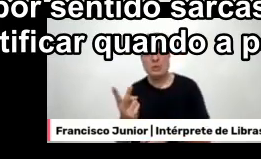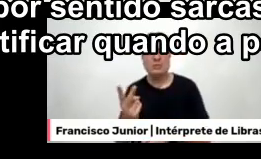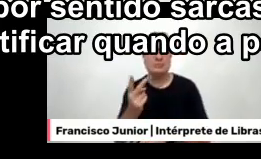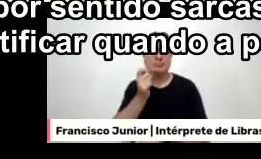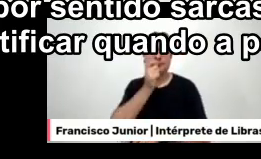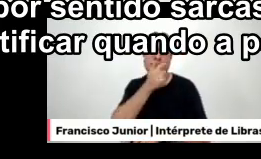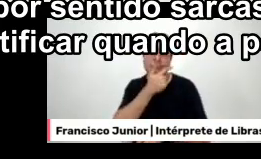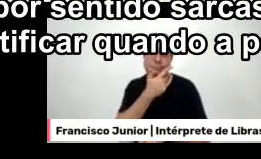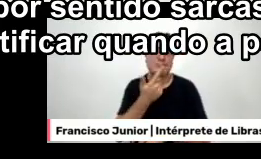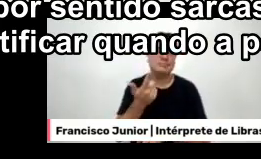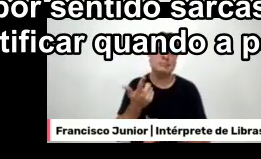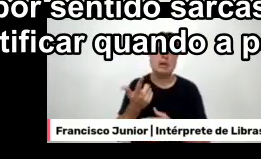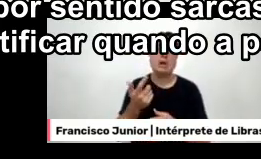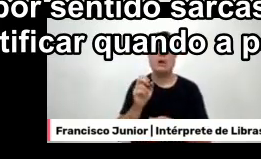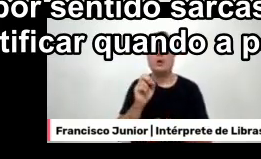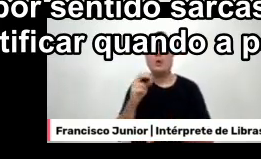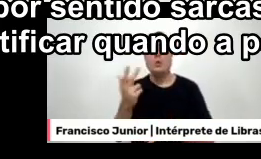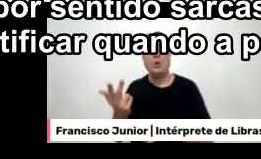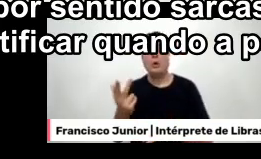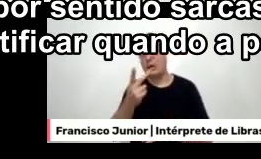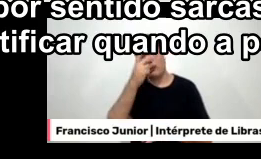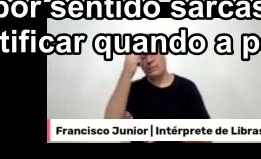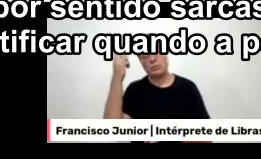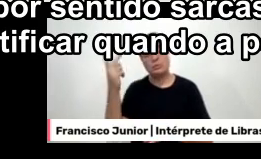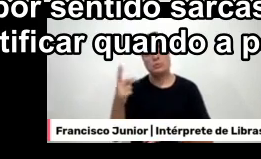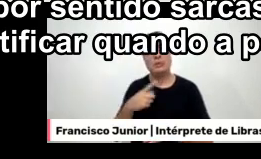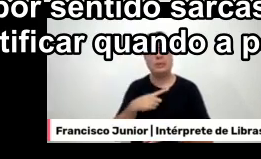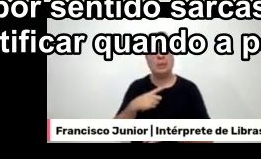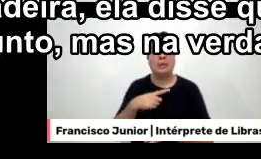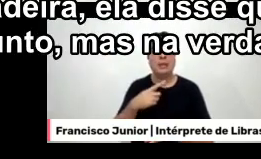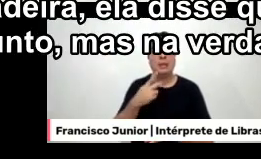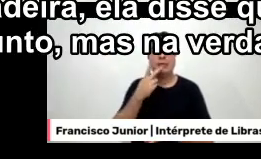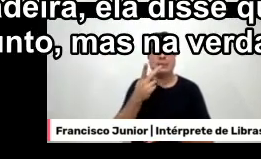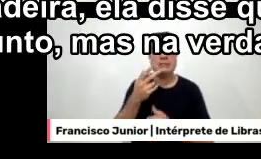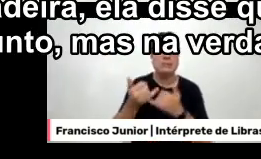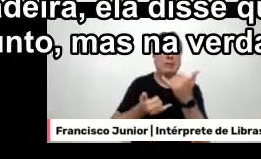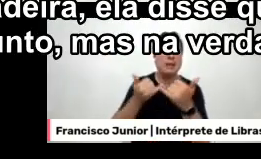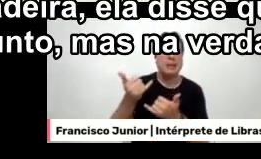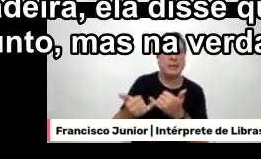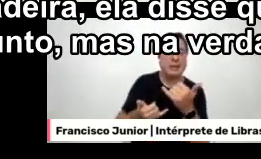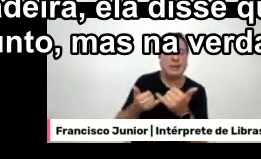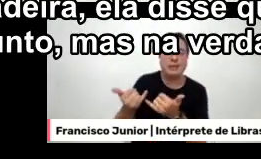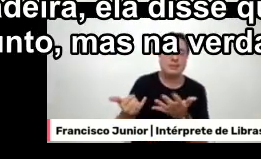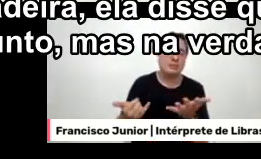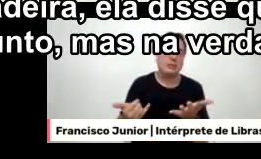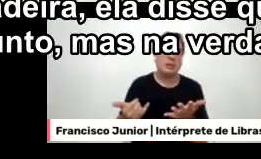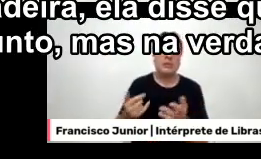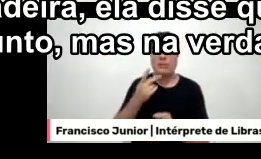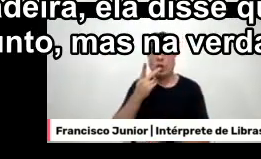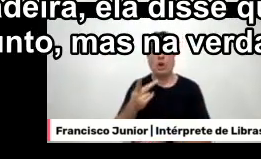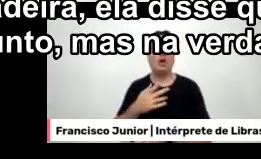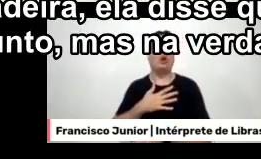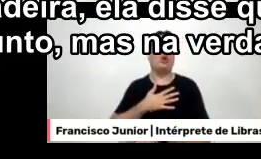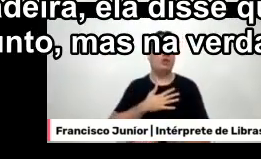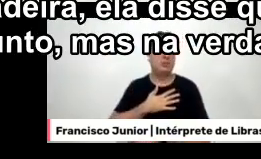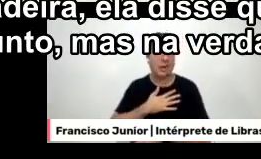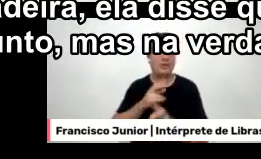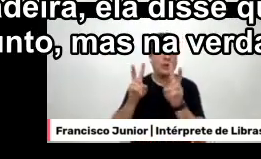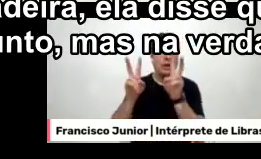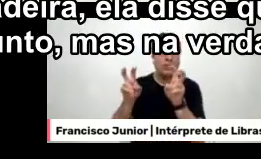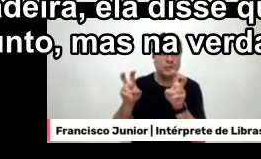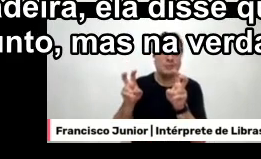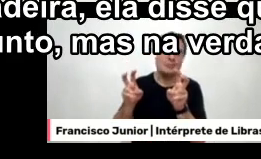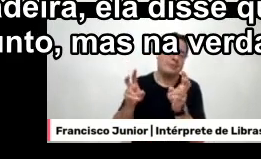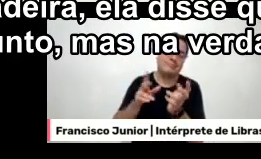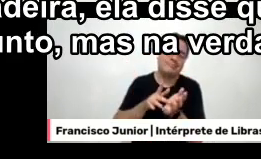sarcasmo, elas não conseguem identificar quando a pessoa está fazendo uma brincadeira, ela diz que gostou de determinado assunto, mas na verdade